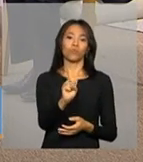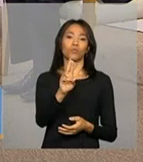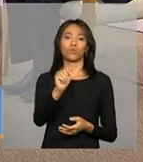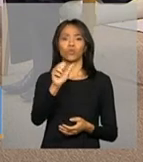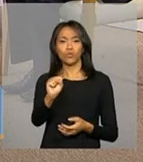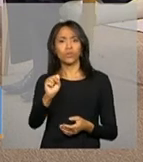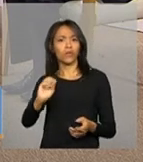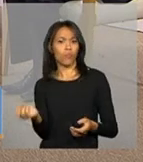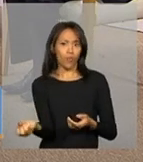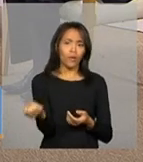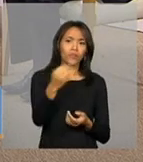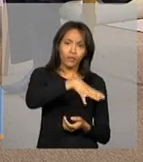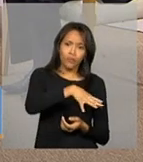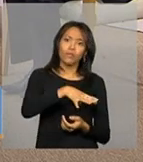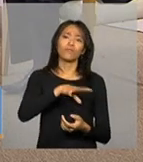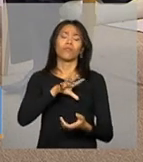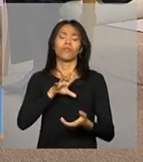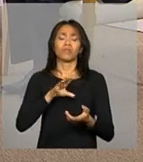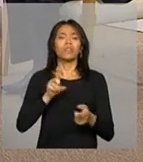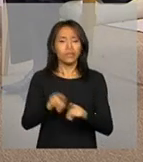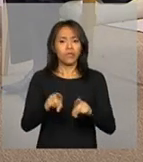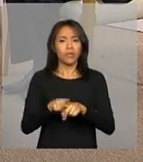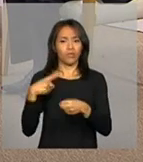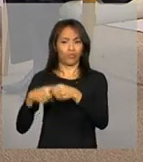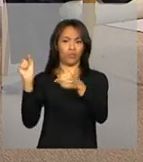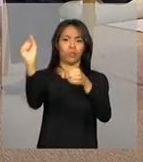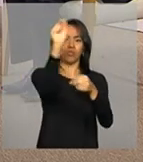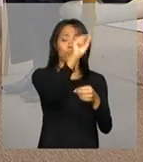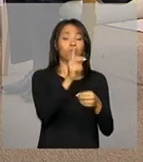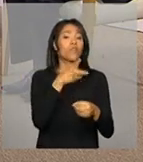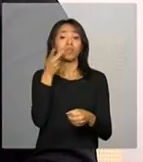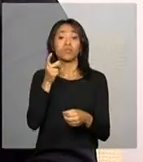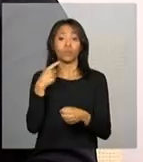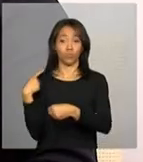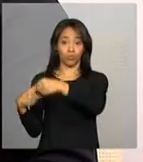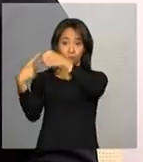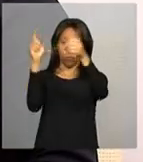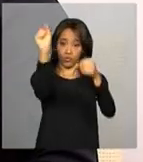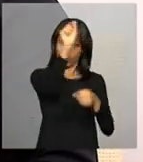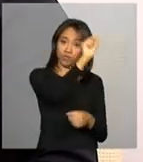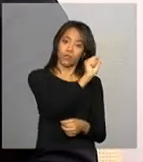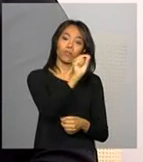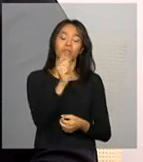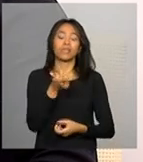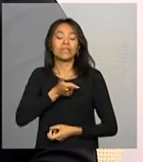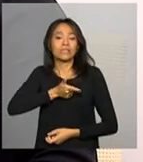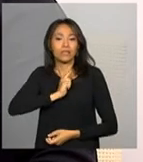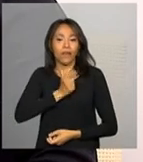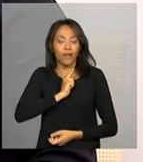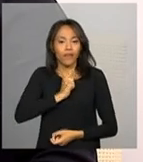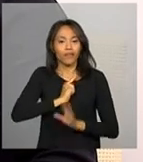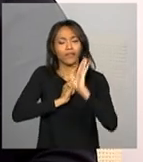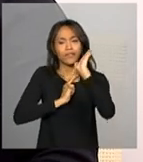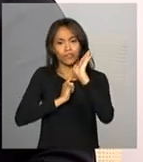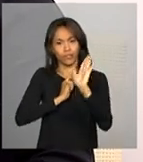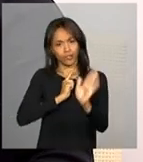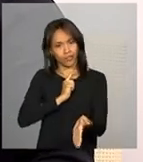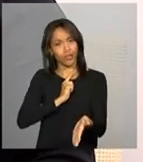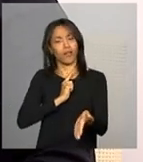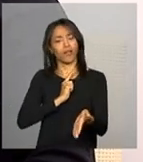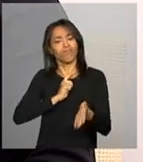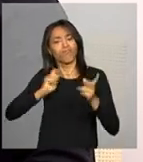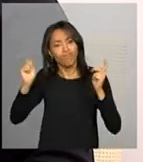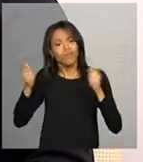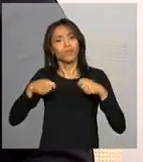e para os municípios também significa que os municípios eles têm já tem